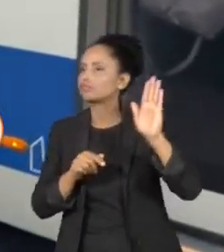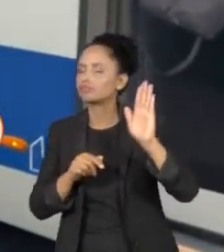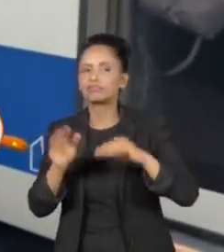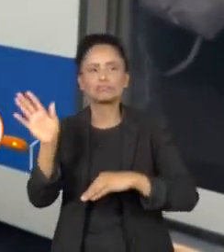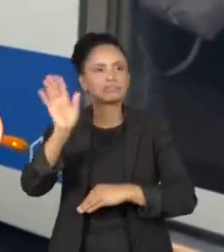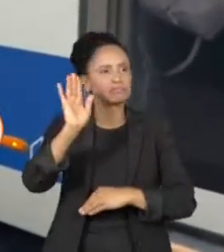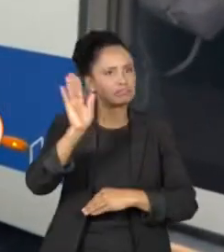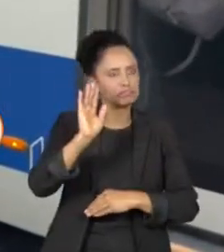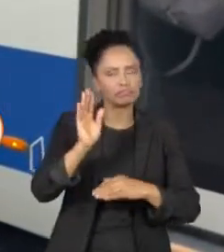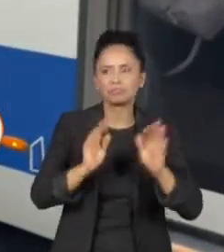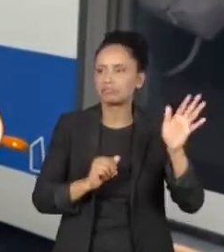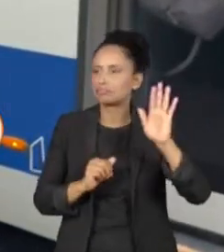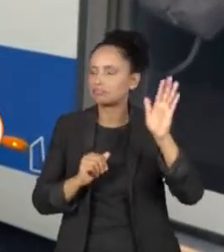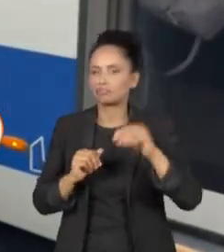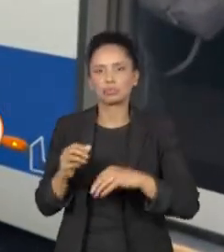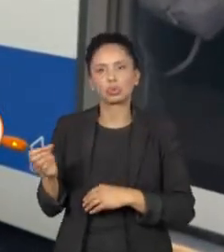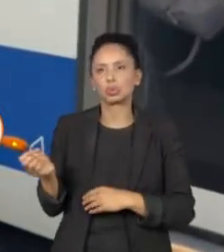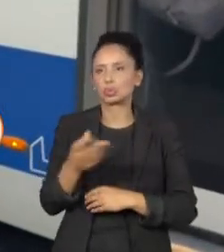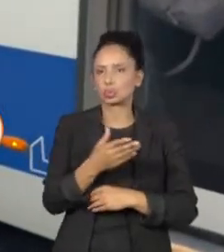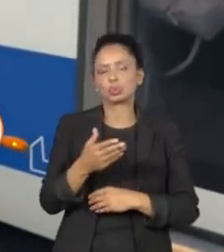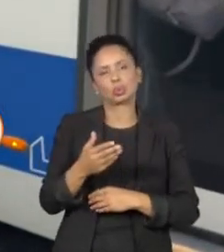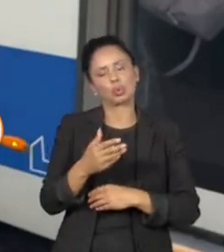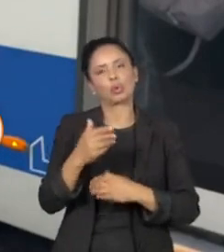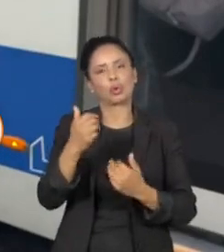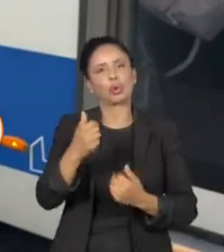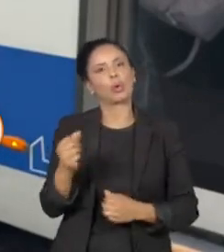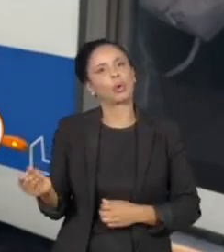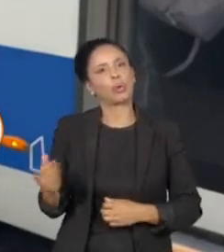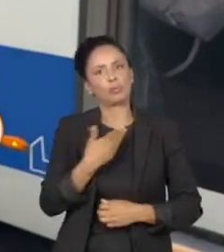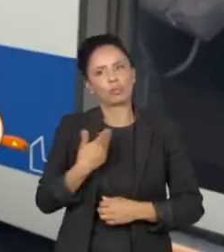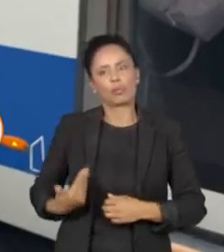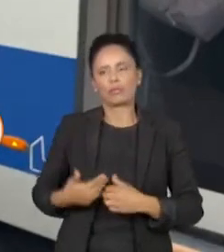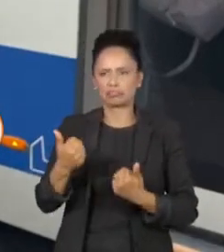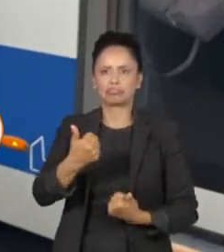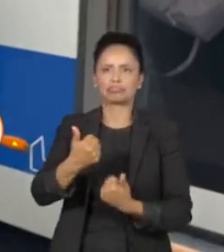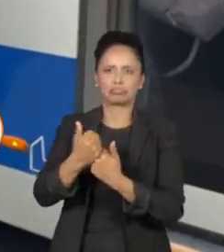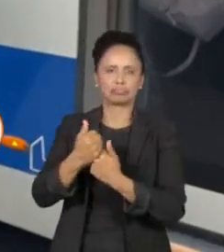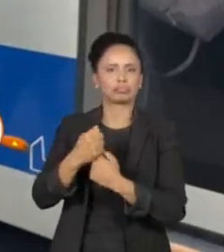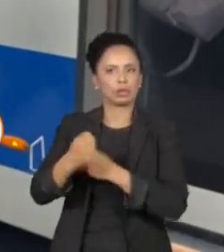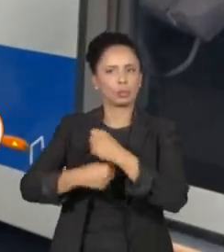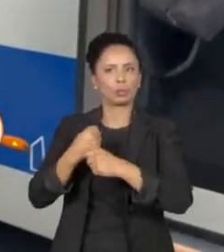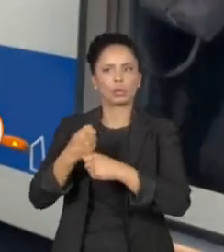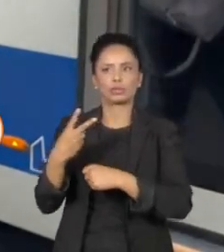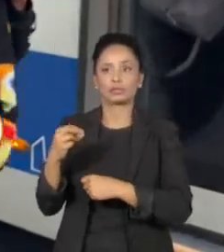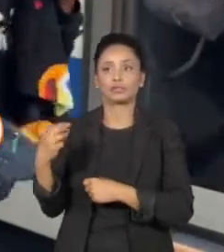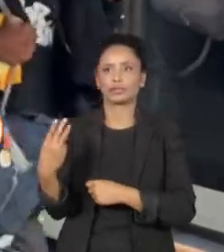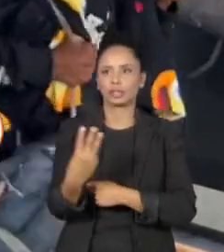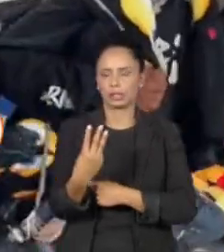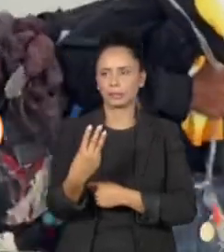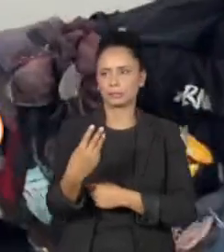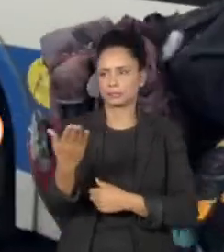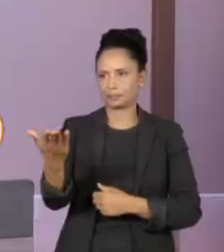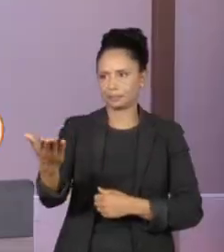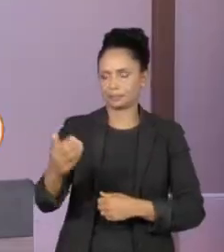ser oposição ao novo governo que entra aí no mandato no ano que vem, a partir de 2023. É com você, Edu. Tá certo.